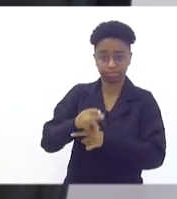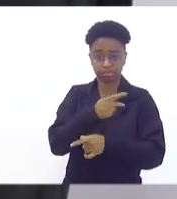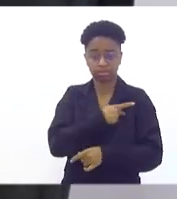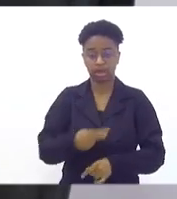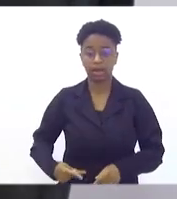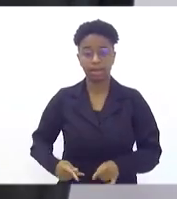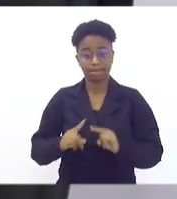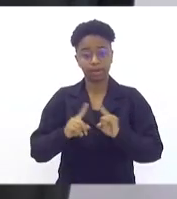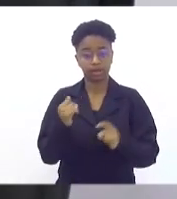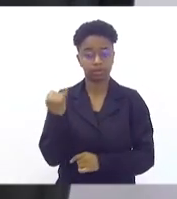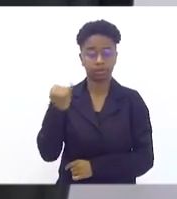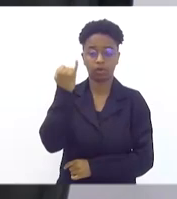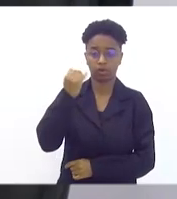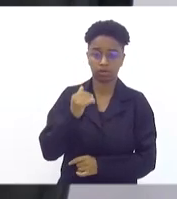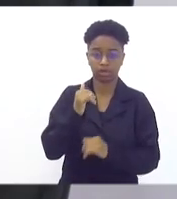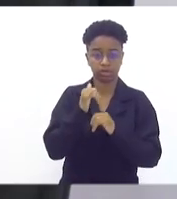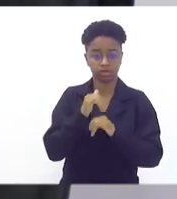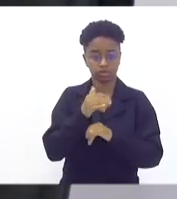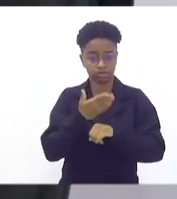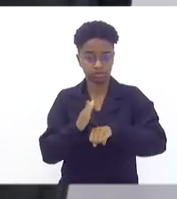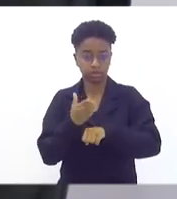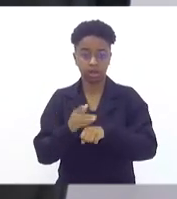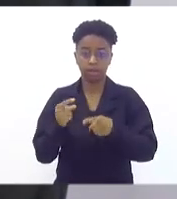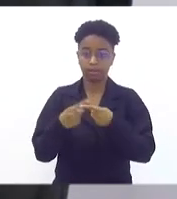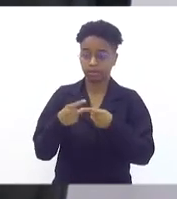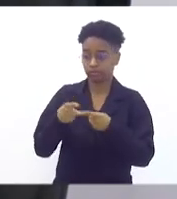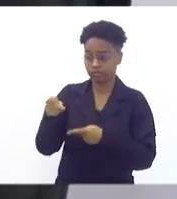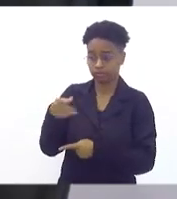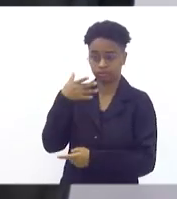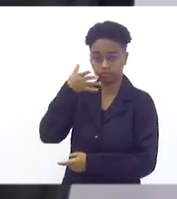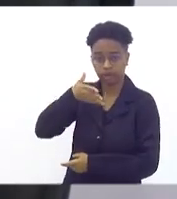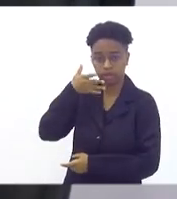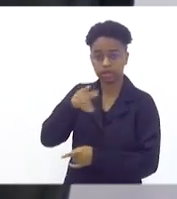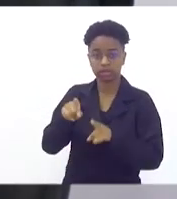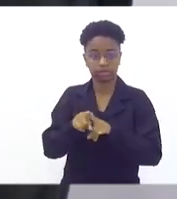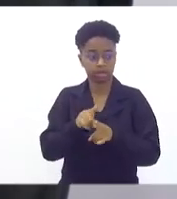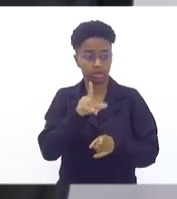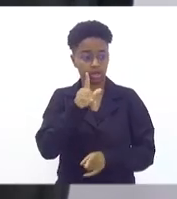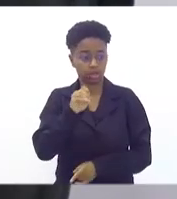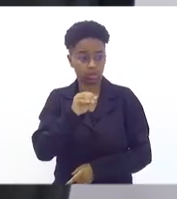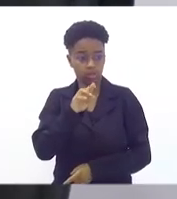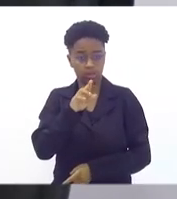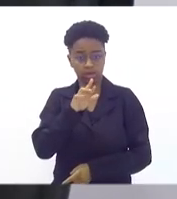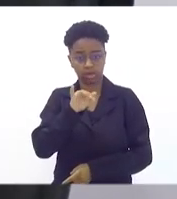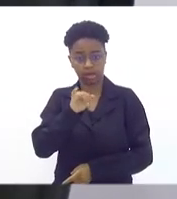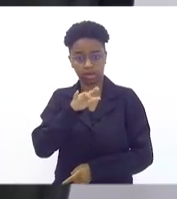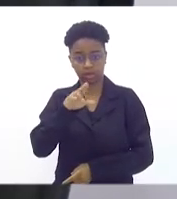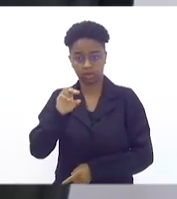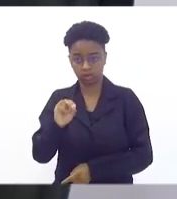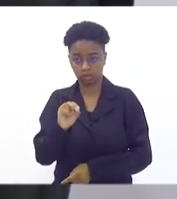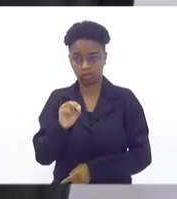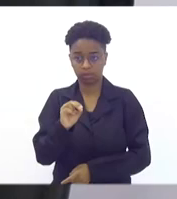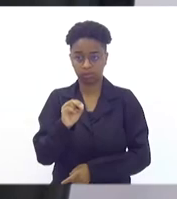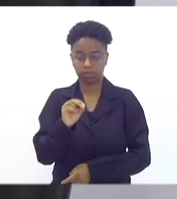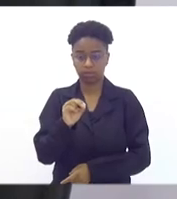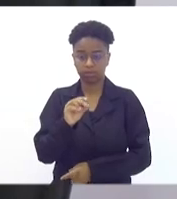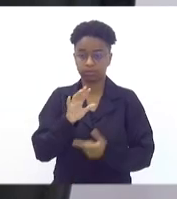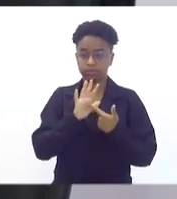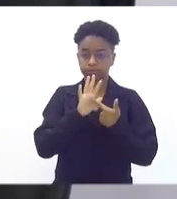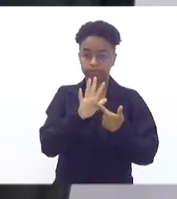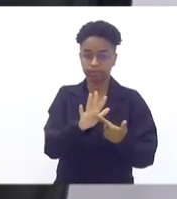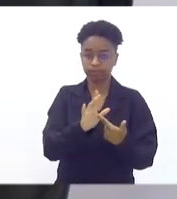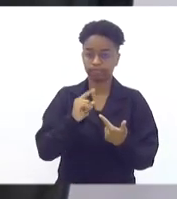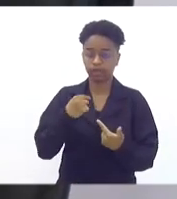esse exercício é importante eh com a sua palavra com a palavra do Conselheiro Loureiro fica aqui o nosso